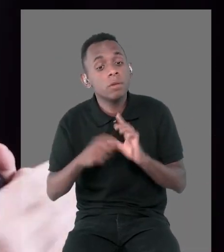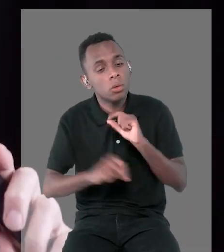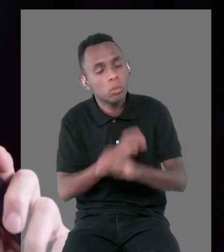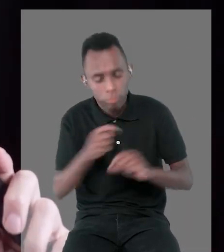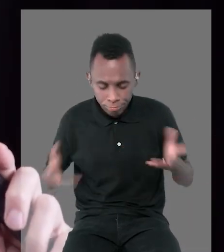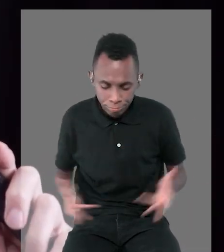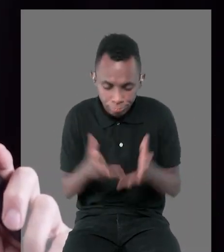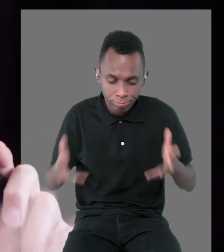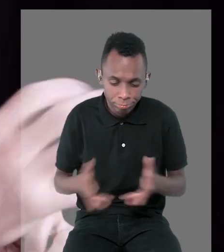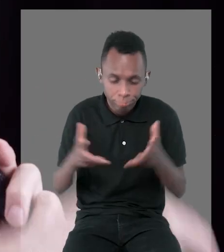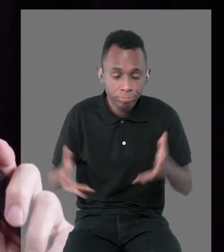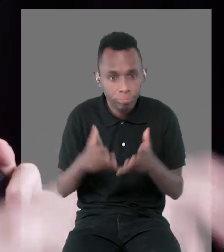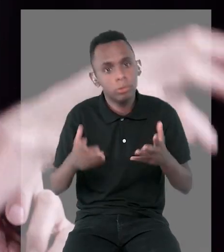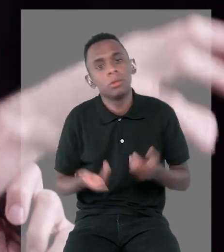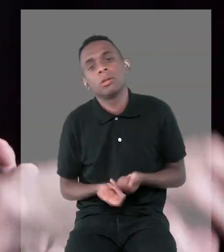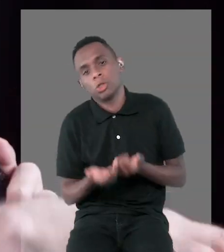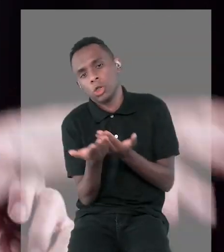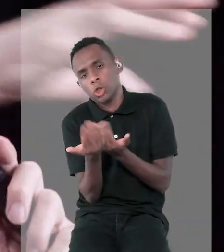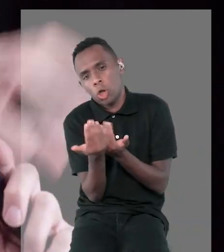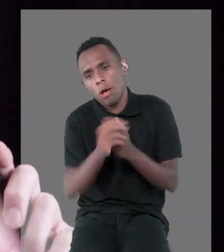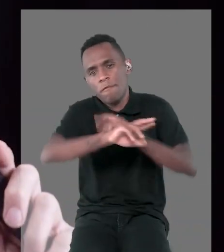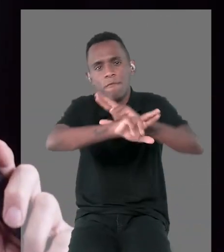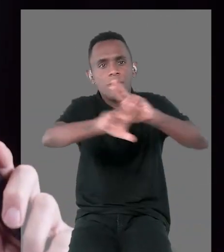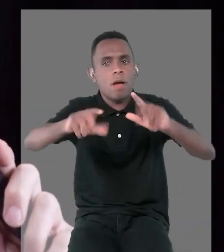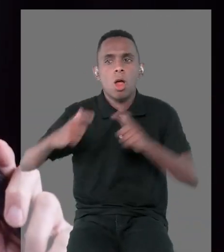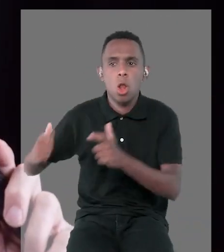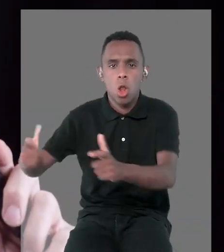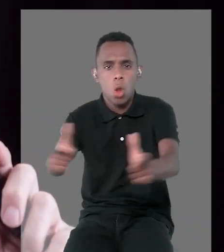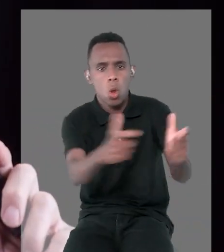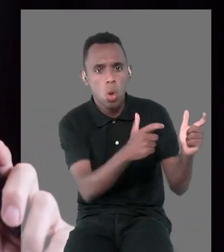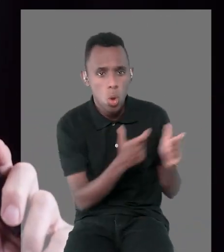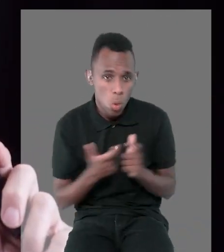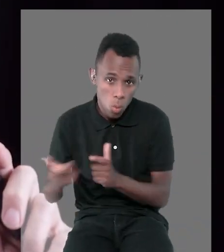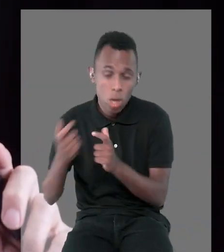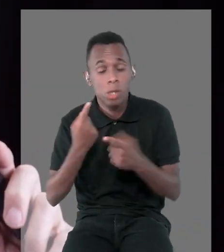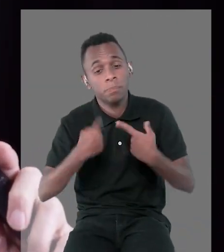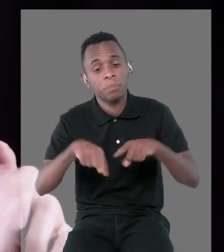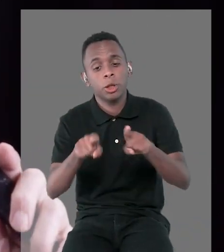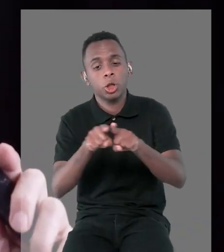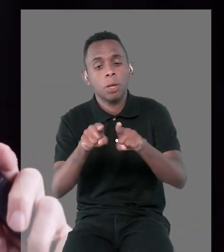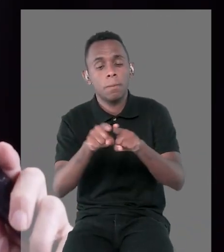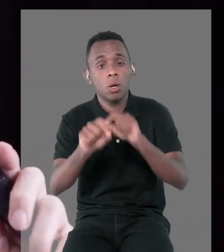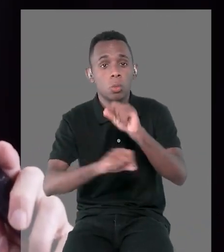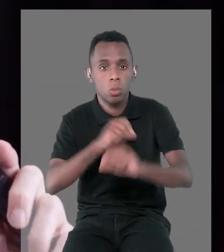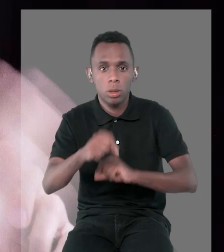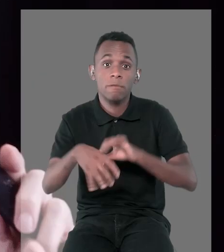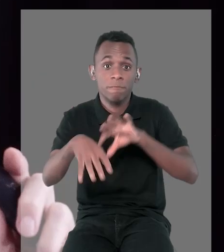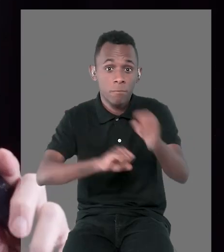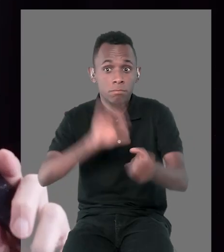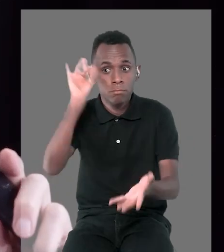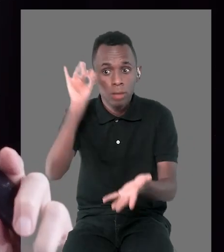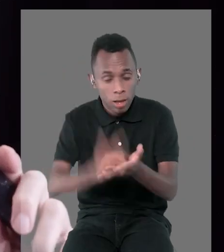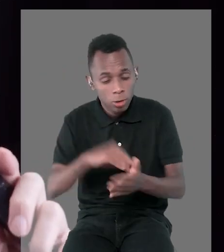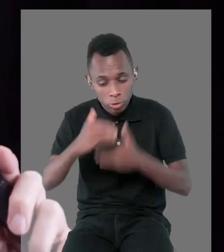um diálogo cidadão com jovens de várias regiões diferentes. Nós vamos também estar formando, de fato, o